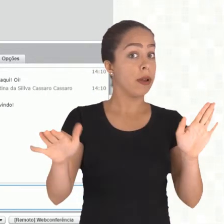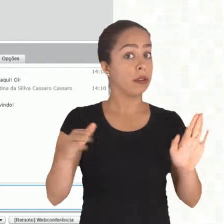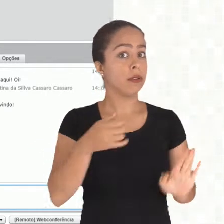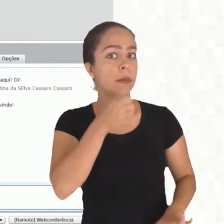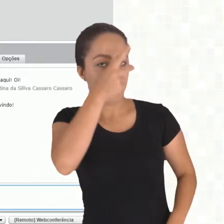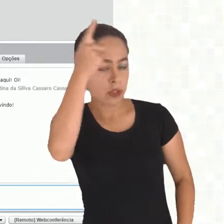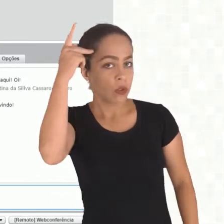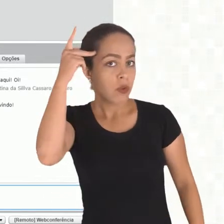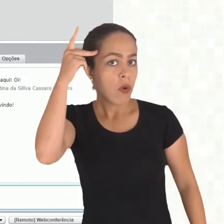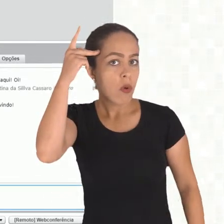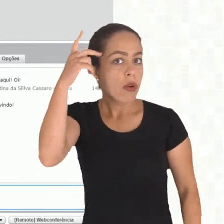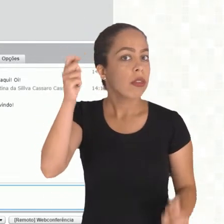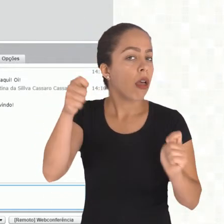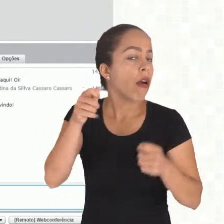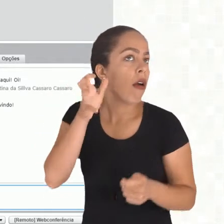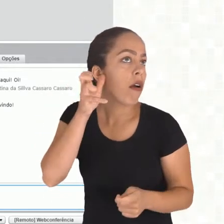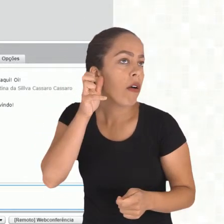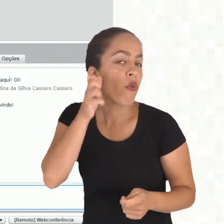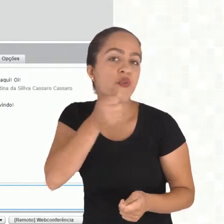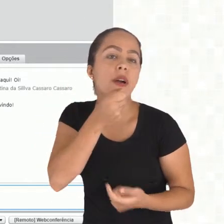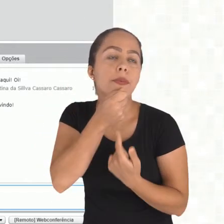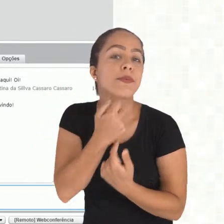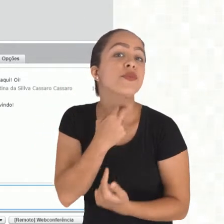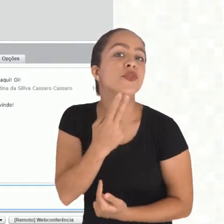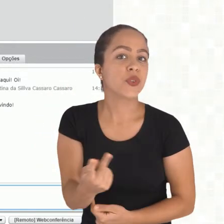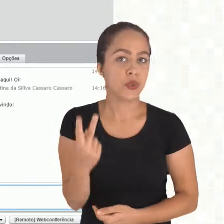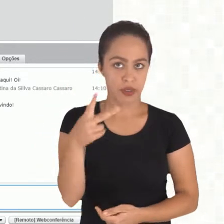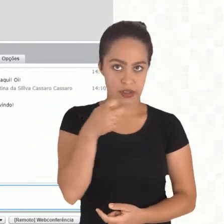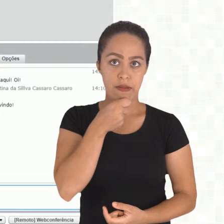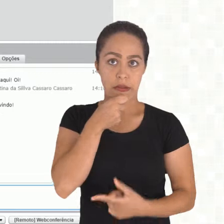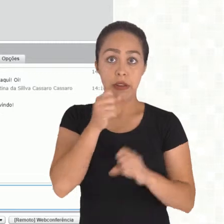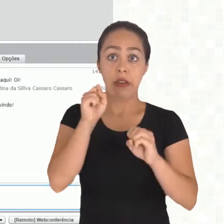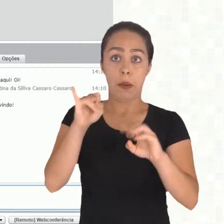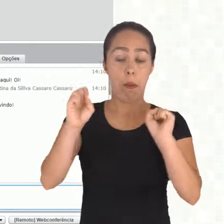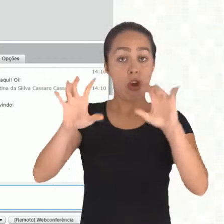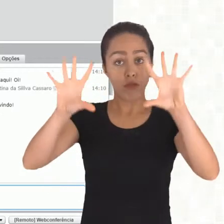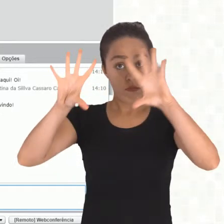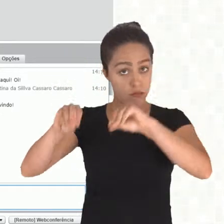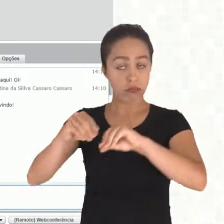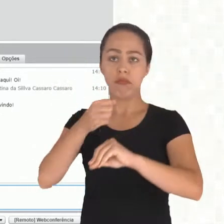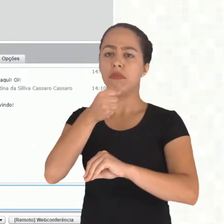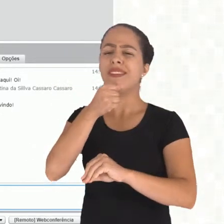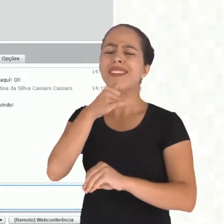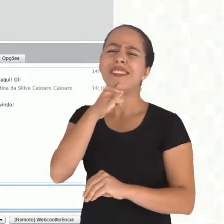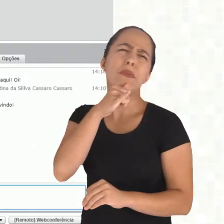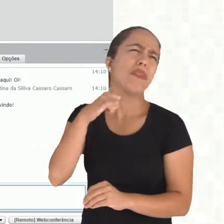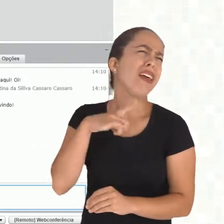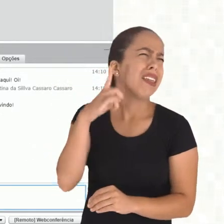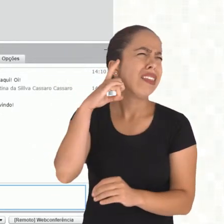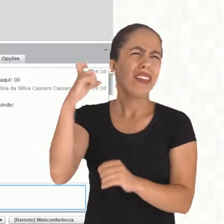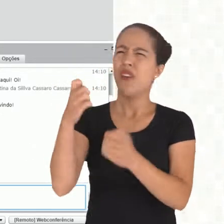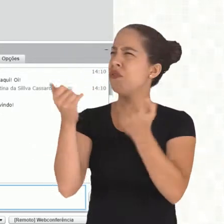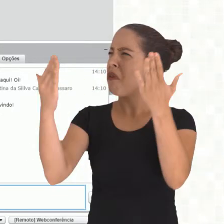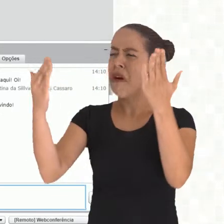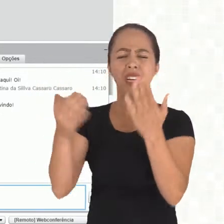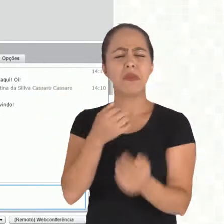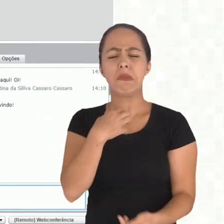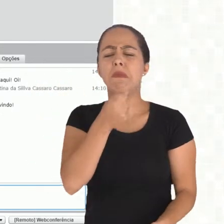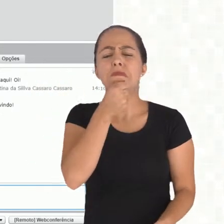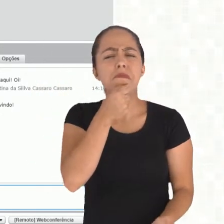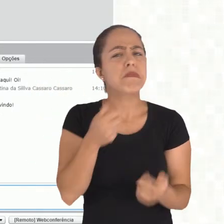é quando ele está aberto para mim o moderador ou apresentadores podem fechar também o microfone para não causar barulho desnecessário